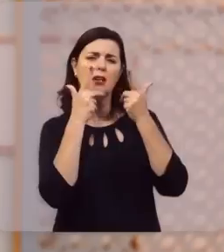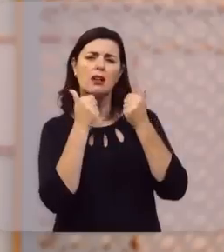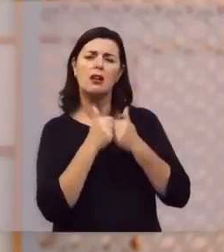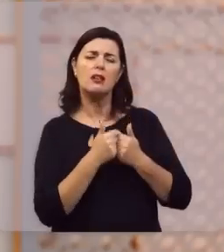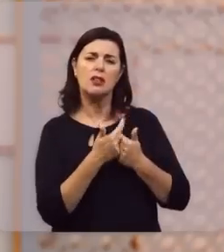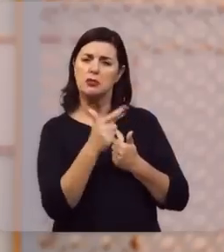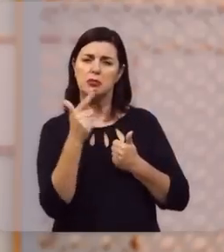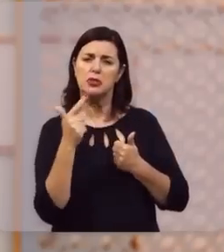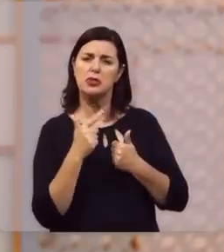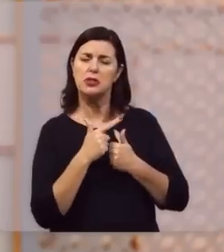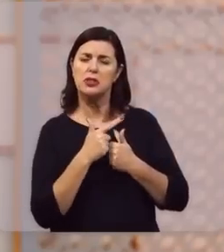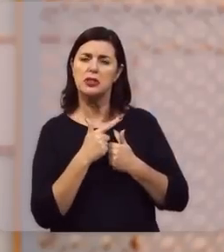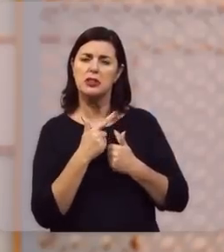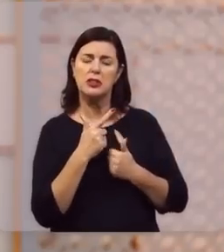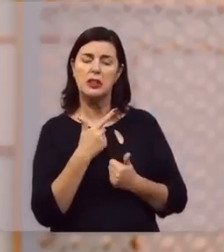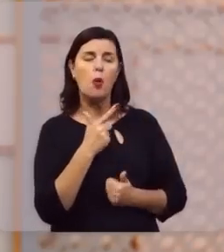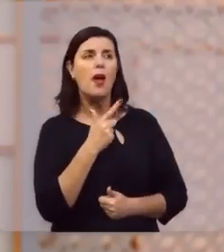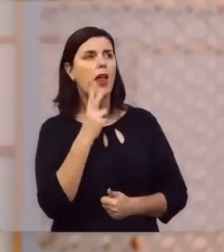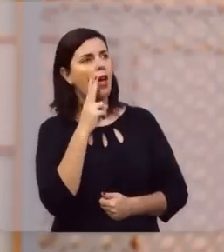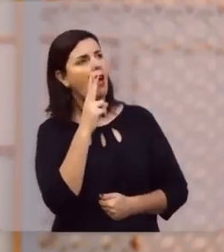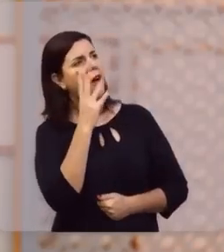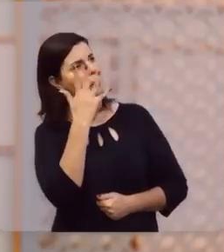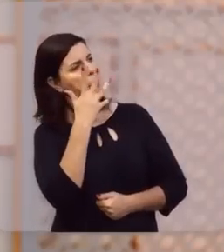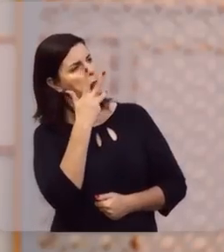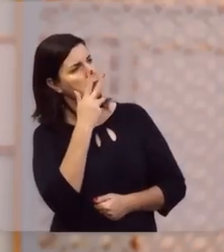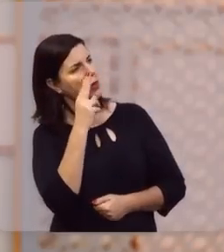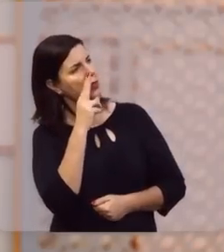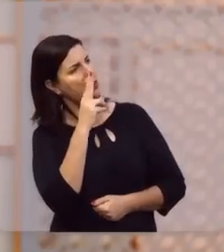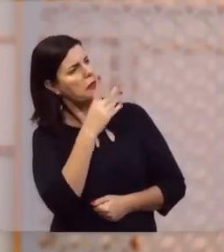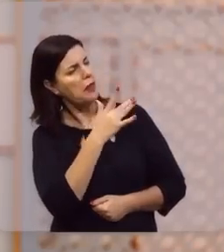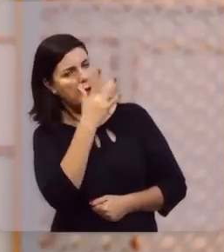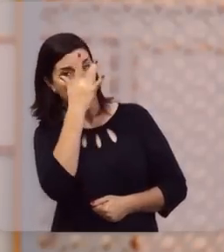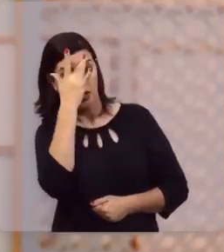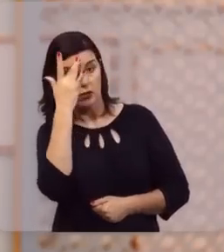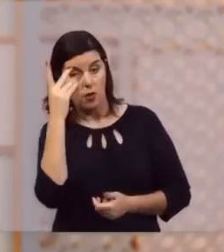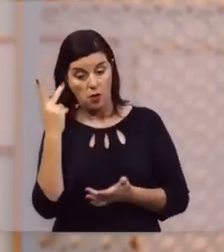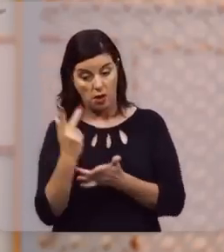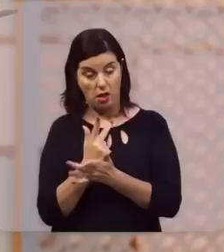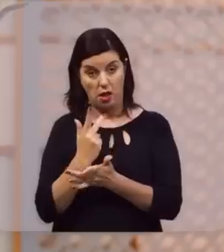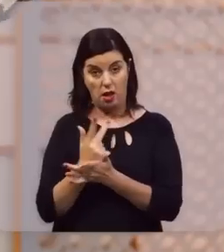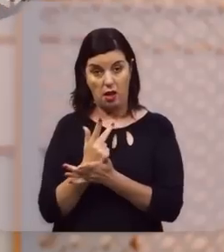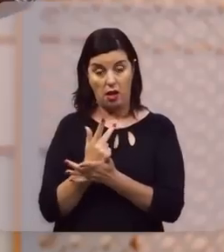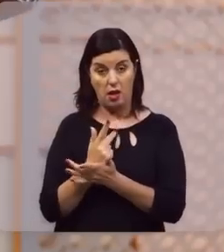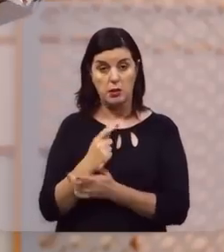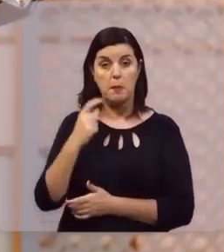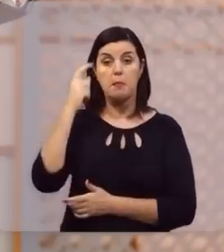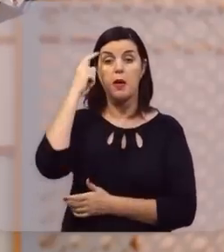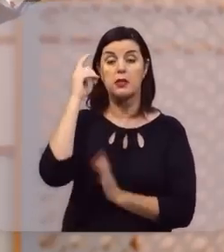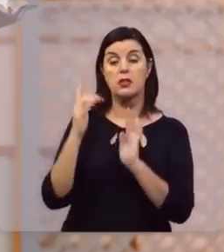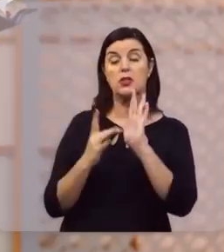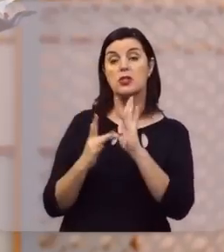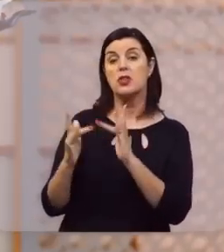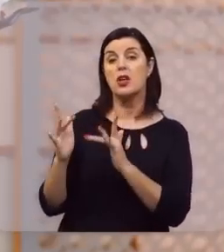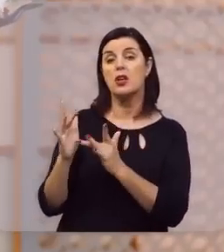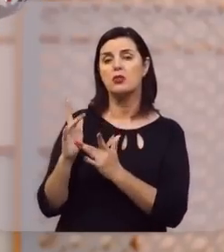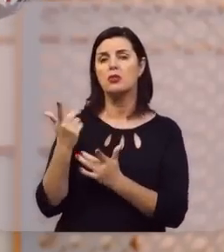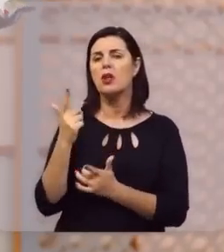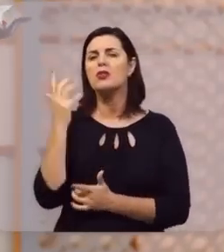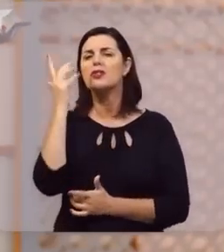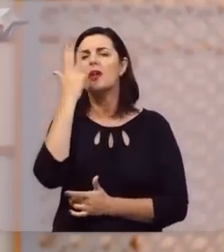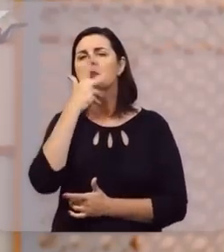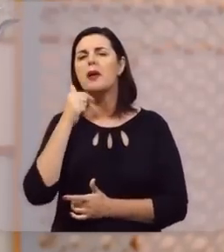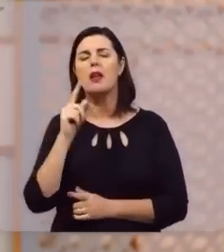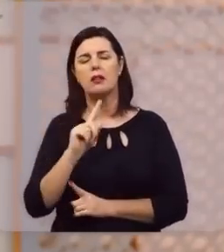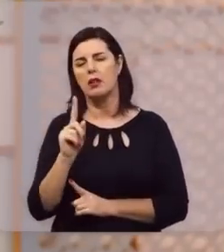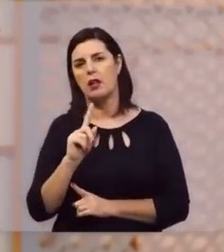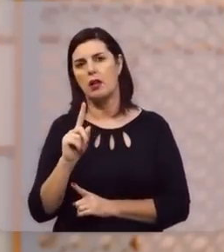nenhuma beleza havia que nos agradasse algumas pessoas erradamente acho que Jesus era uma pessoa sem